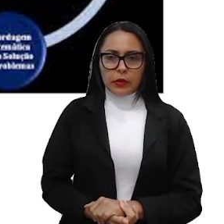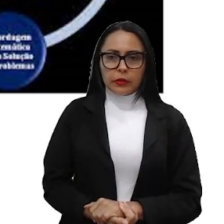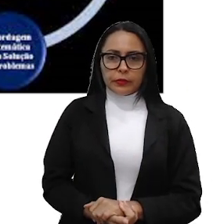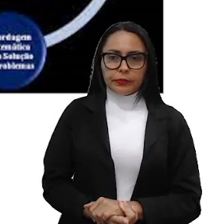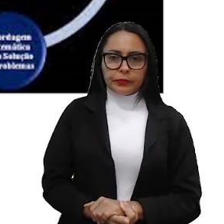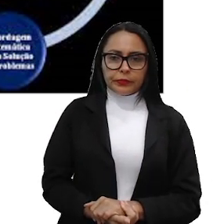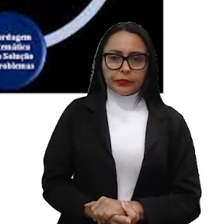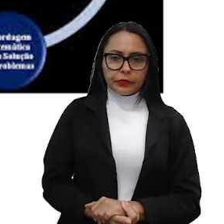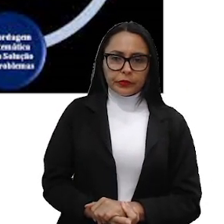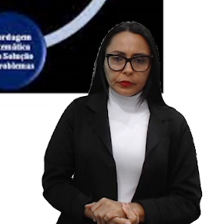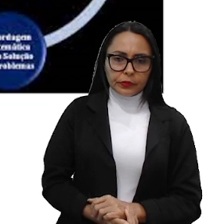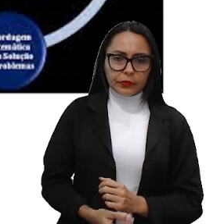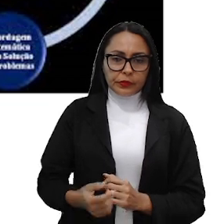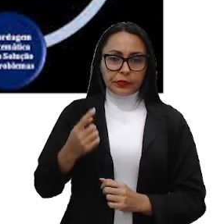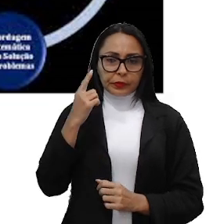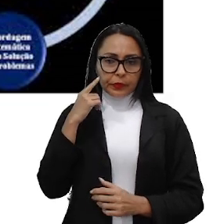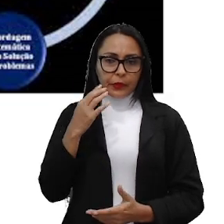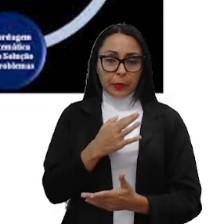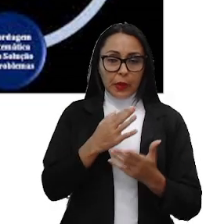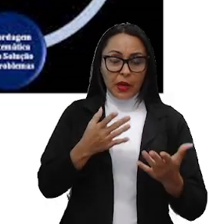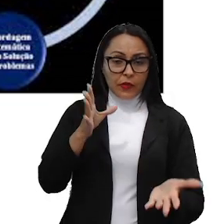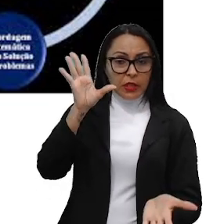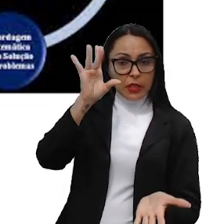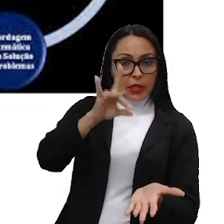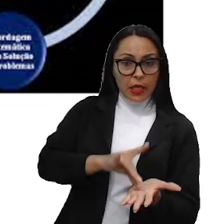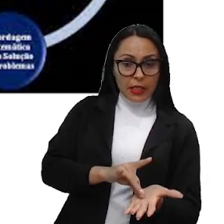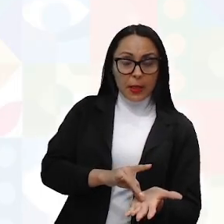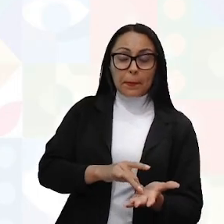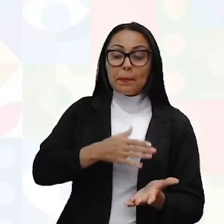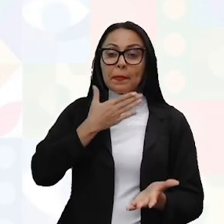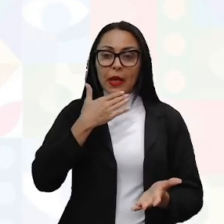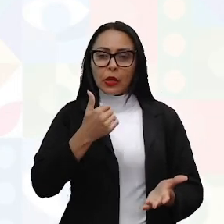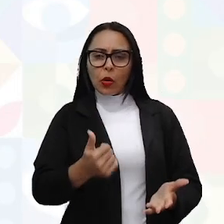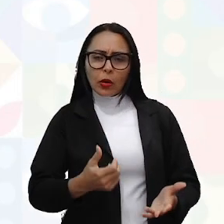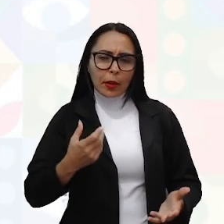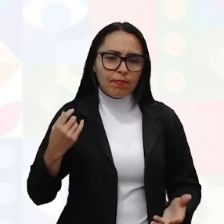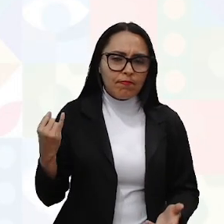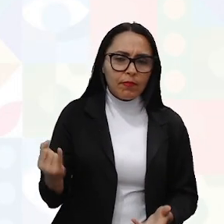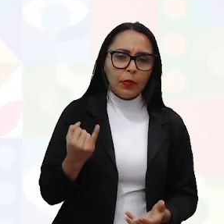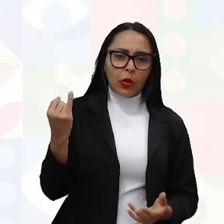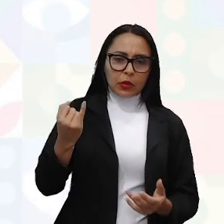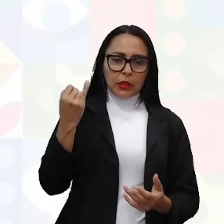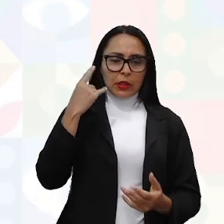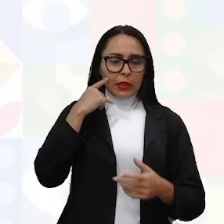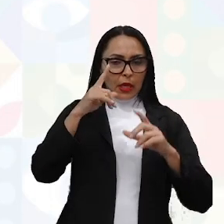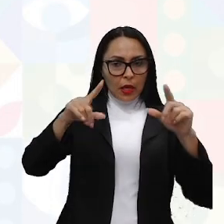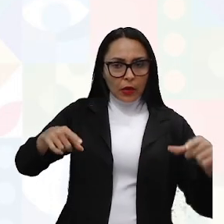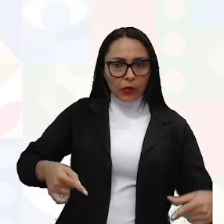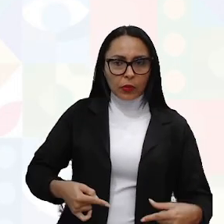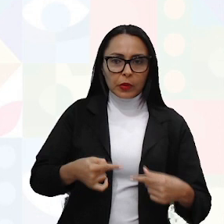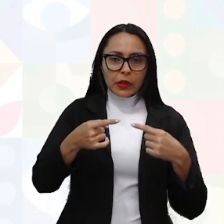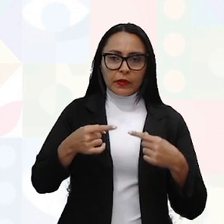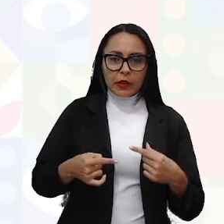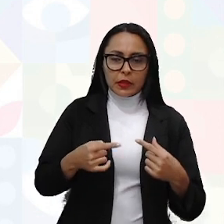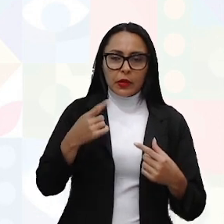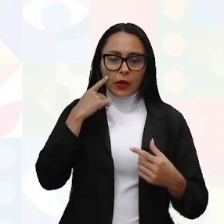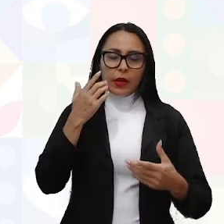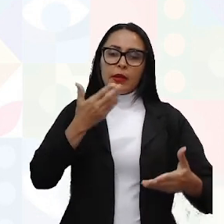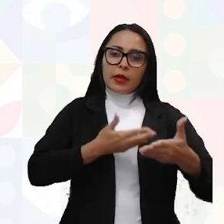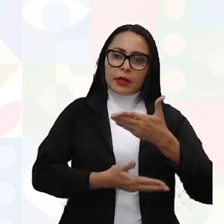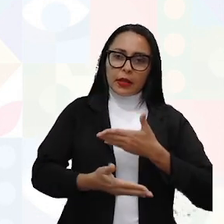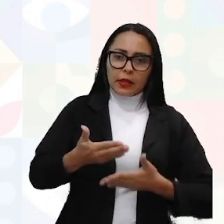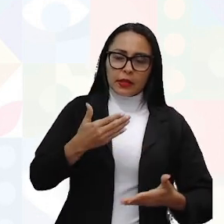Para maximizar a eficiência e melhorar significativamente a competitividade, a integração